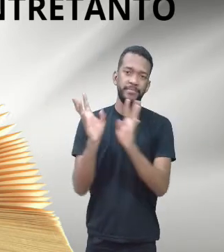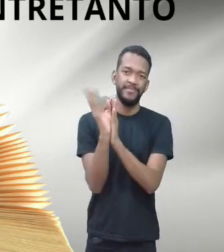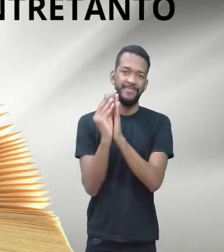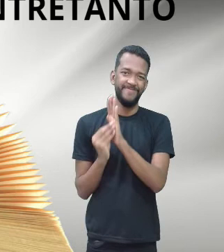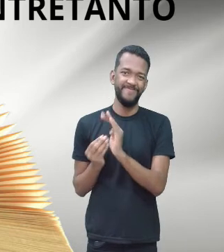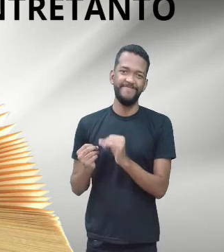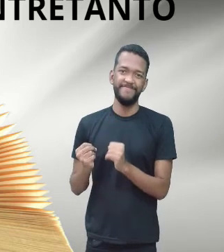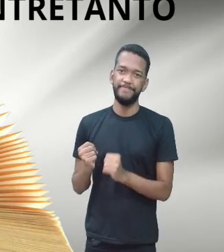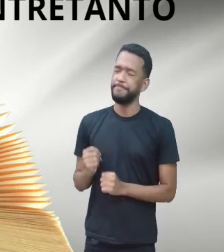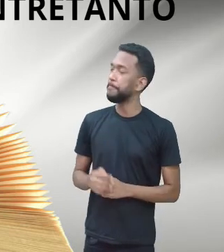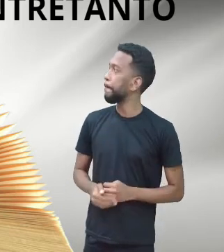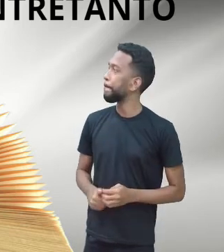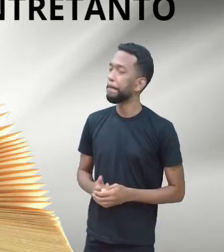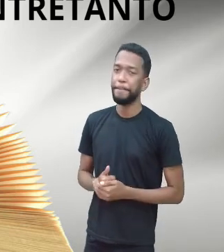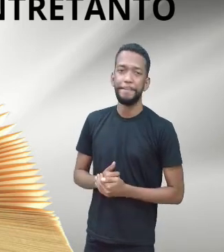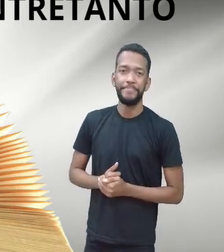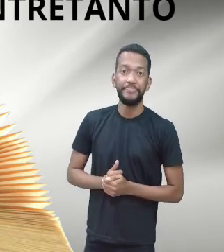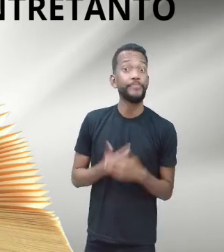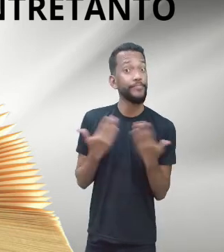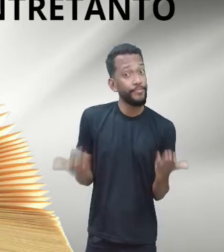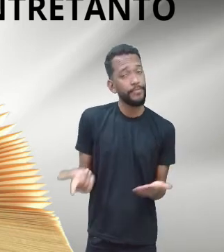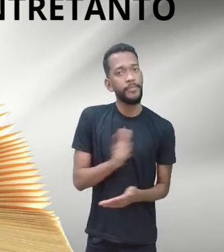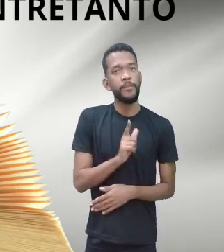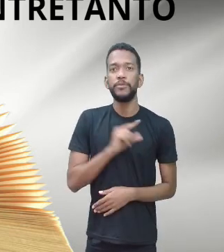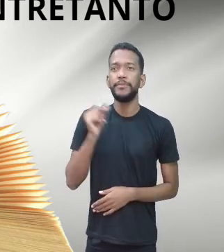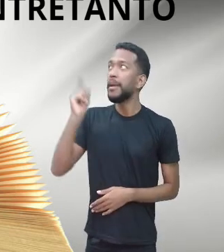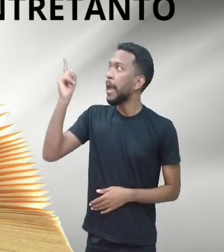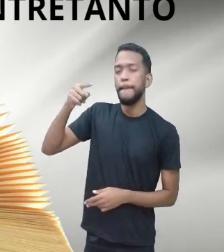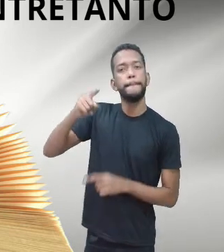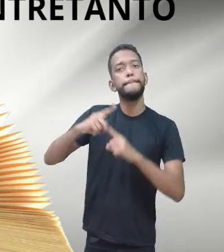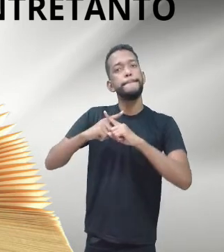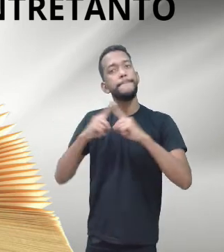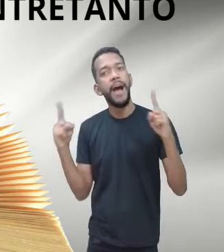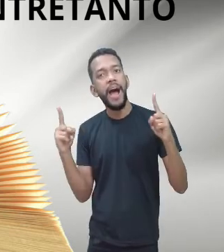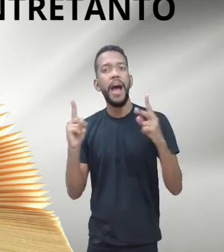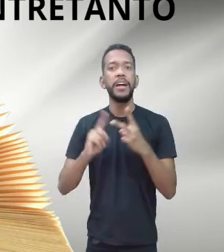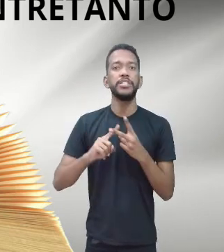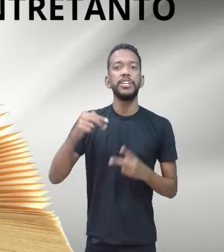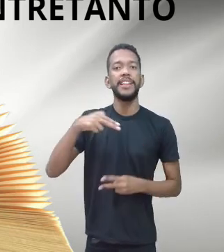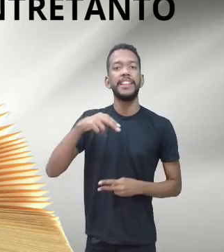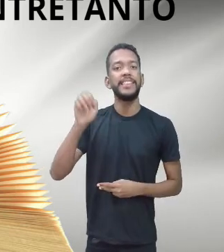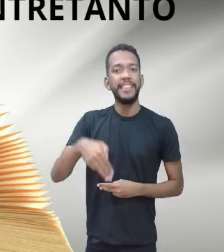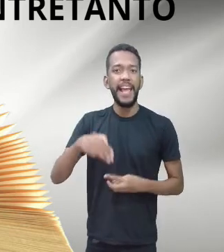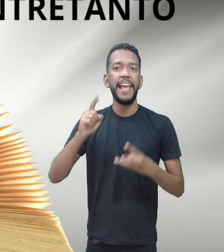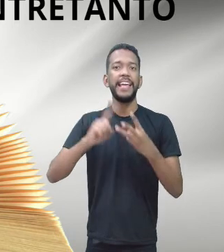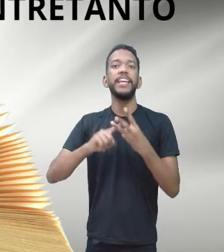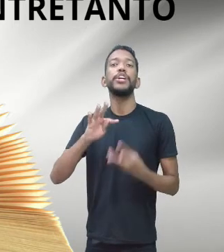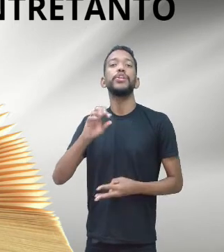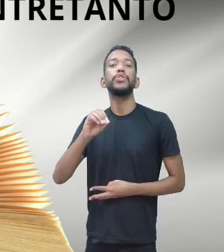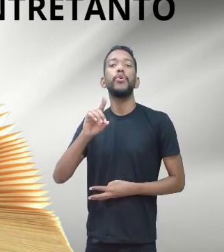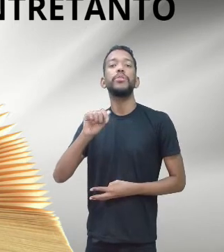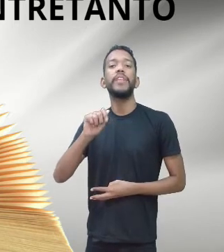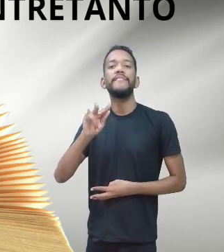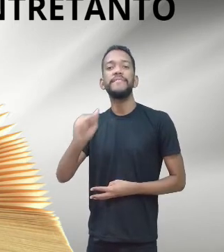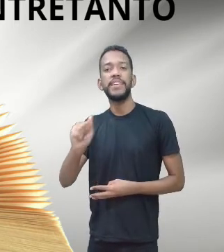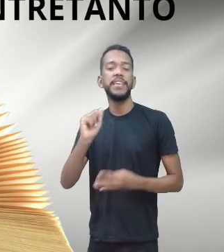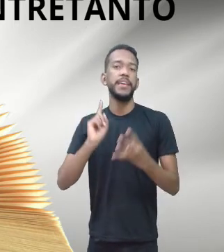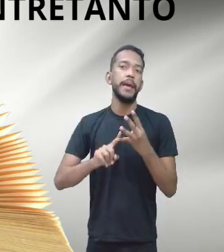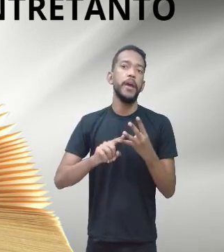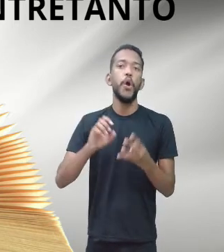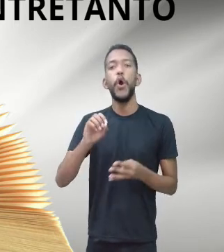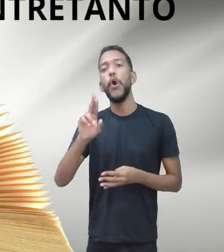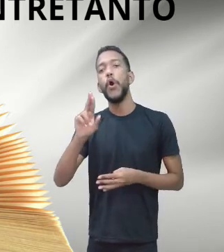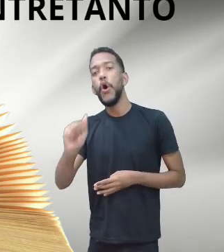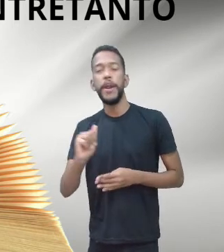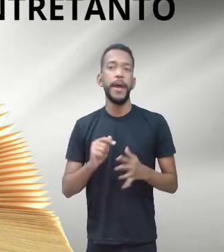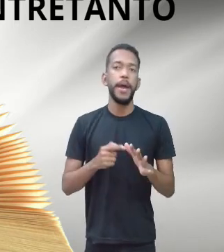tá? Então, nós temos aqui mais, nem, todavia, ora, portanto,